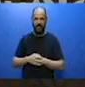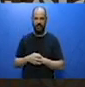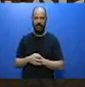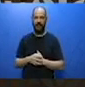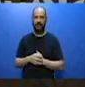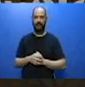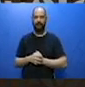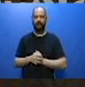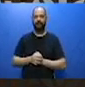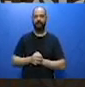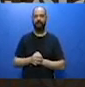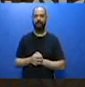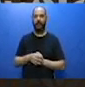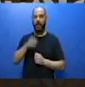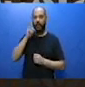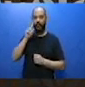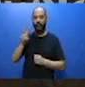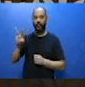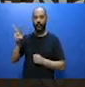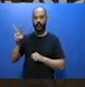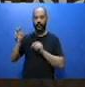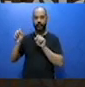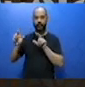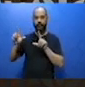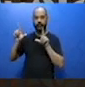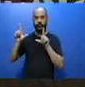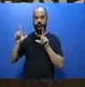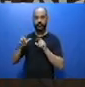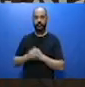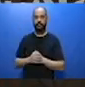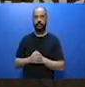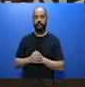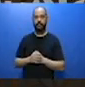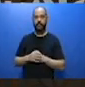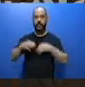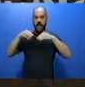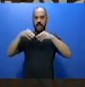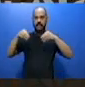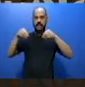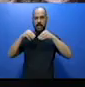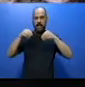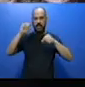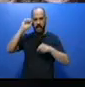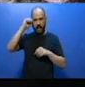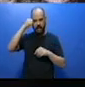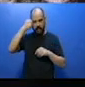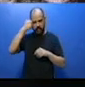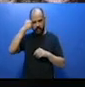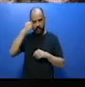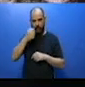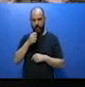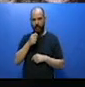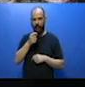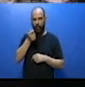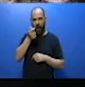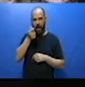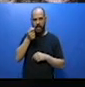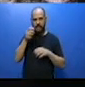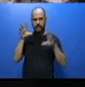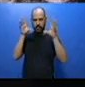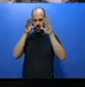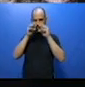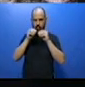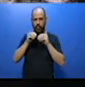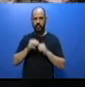Olhando essa imagem, lembra que a professora mostrou agora? Aquele solo escuro, quase preto. Qual desses